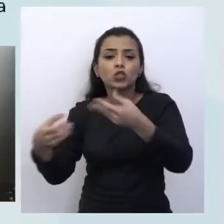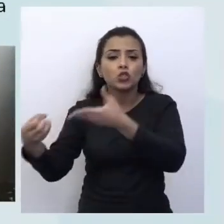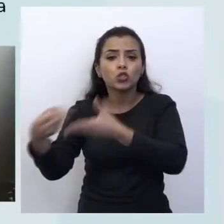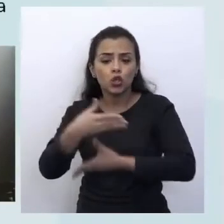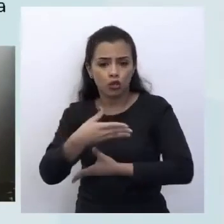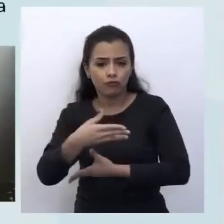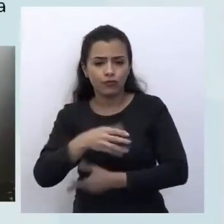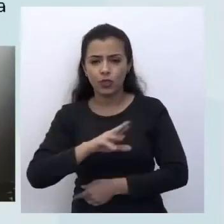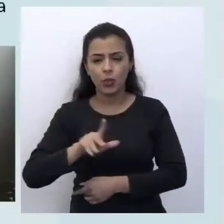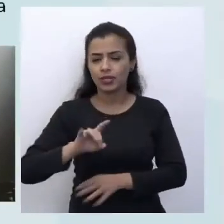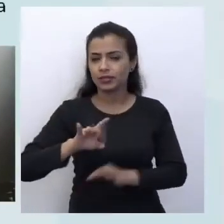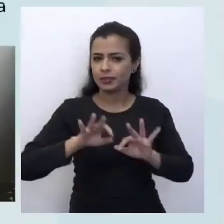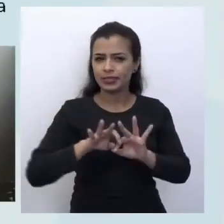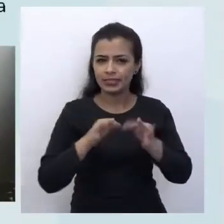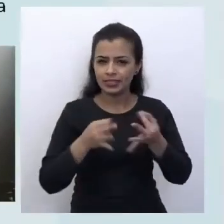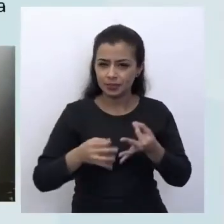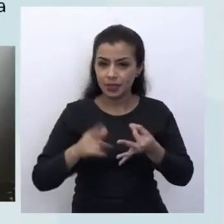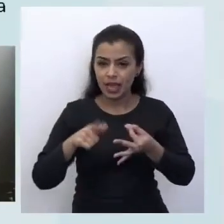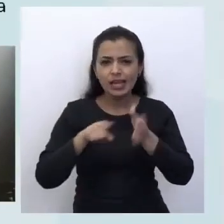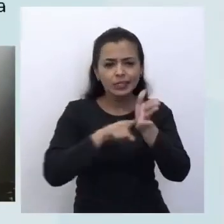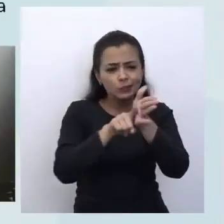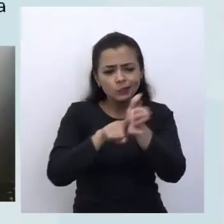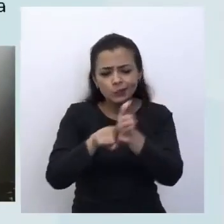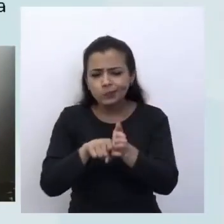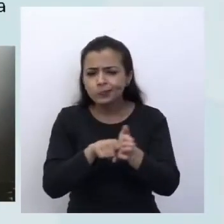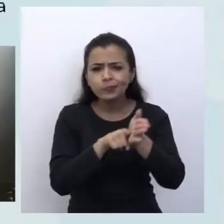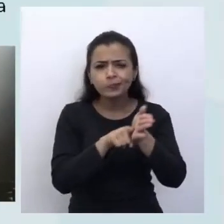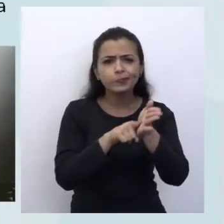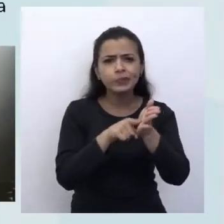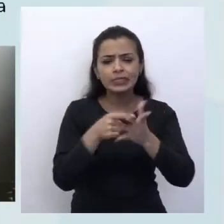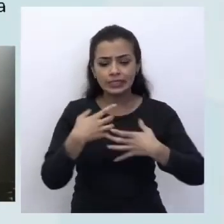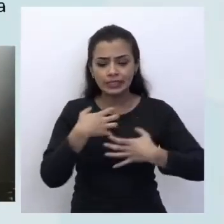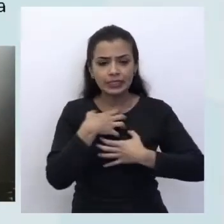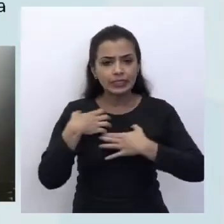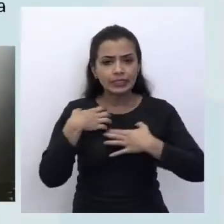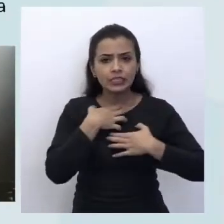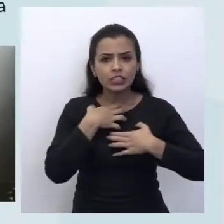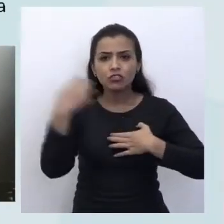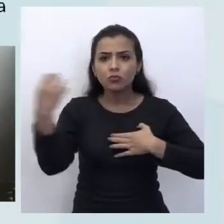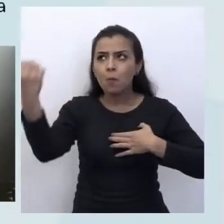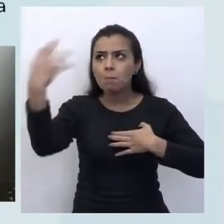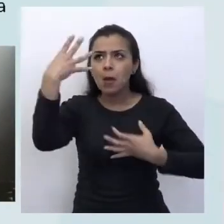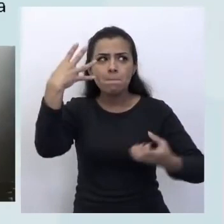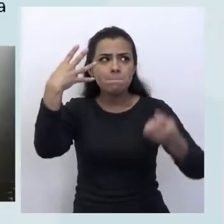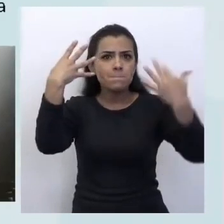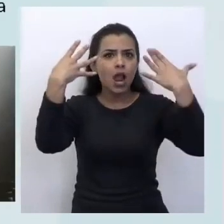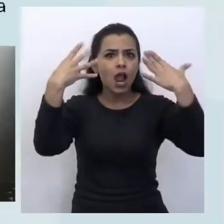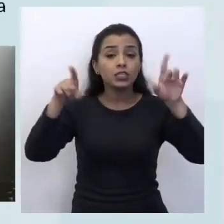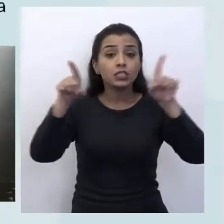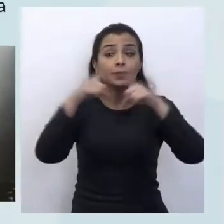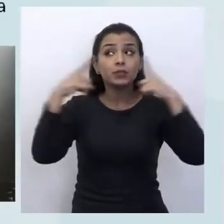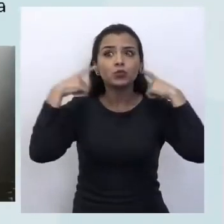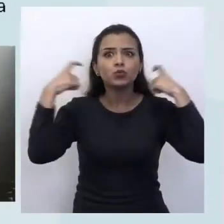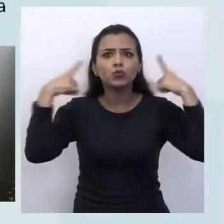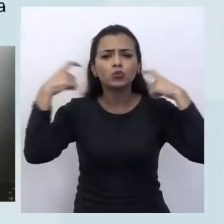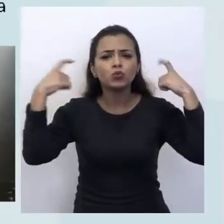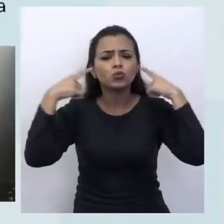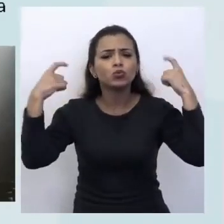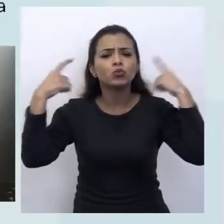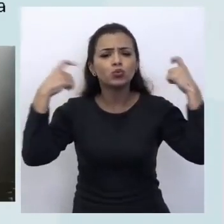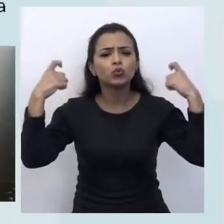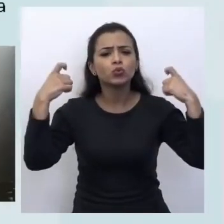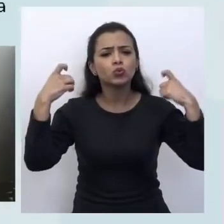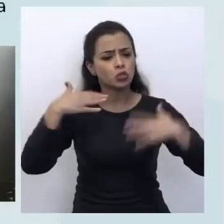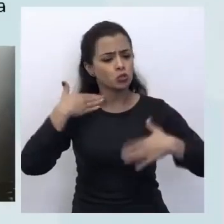simples espetáculo. É uma exploração dos sentidos, uma explosão de luzes e sons, um grande estímulo a corpos